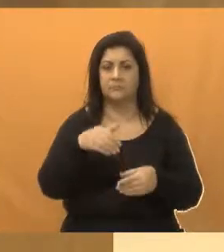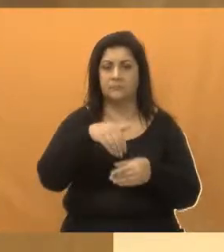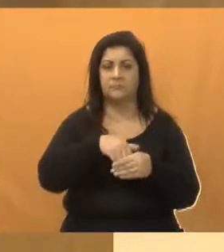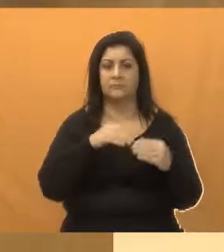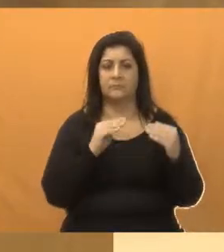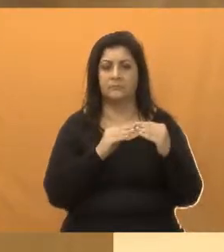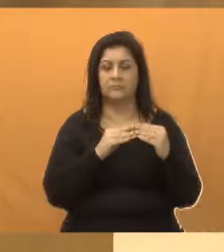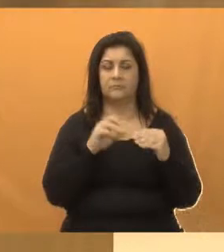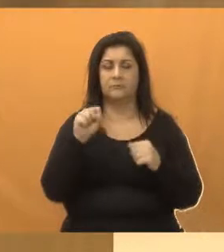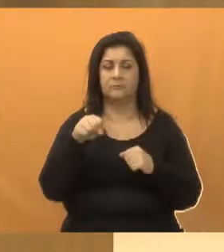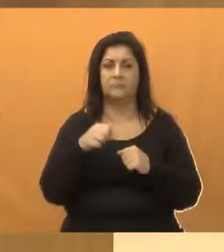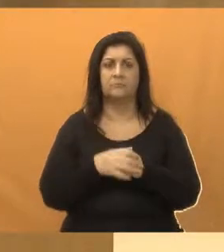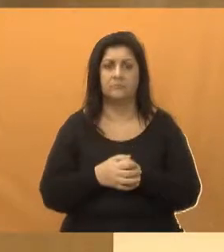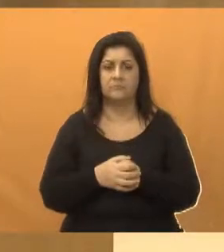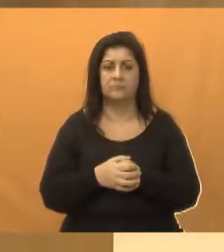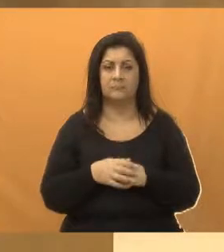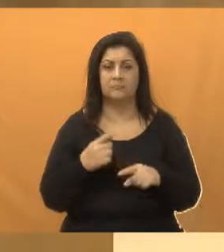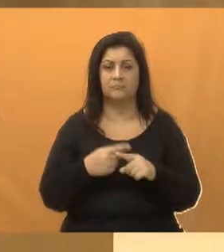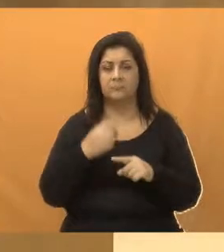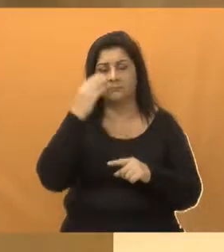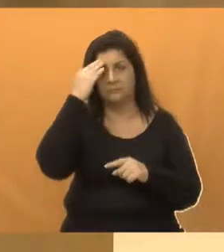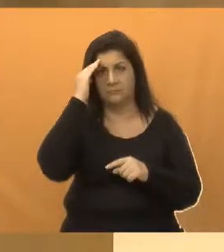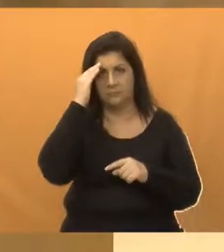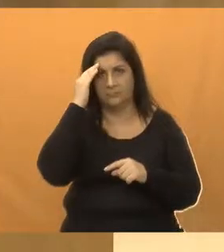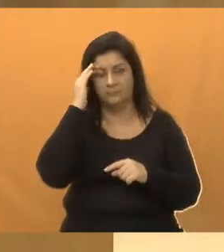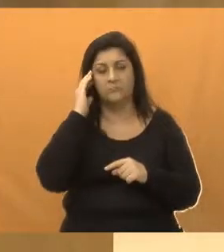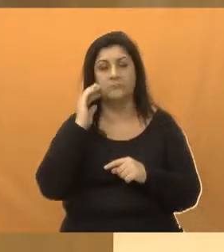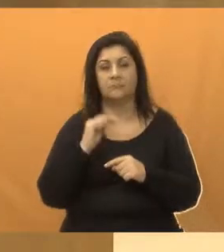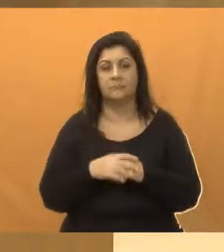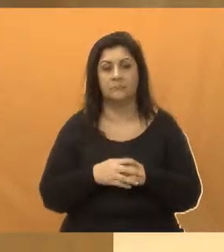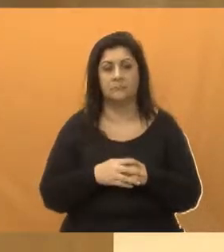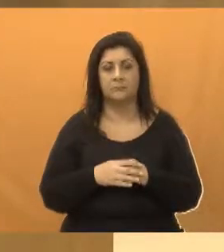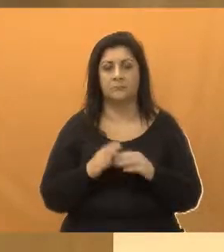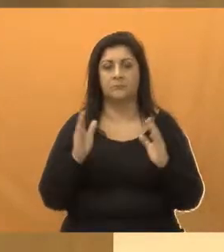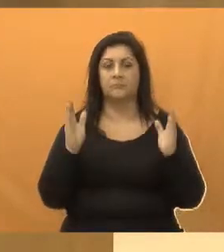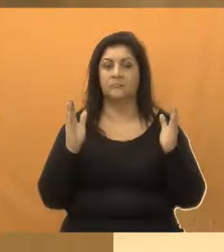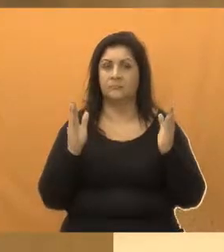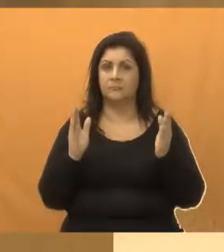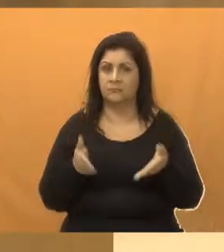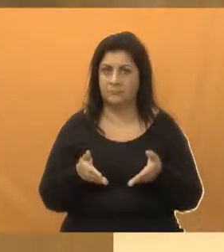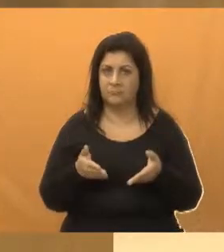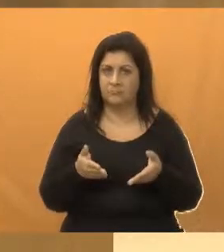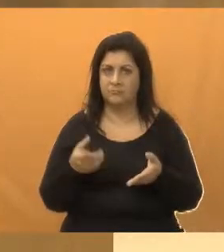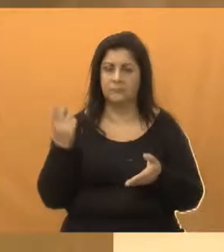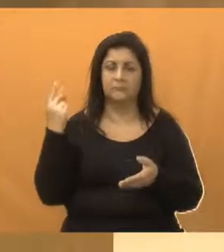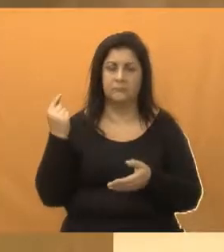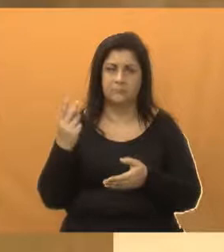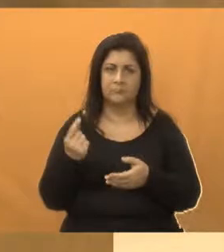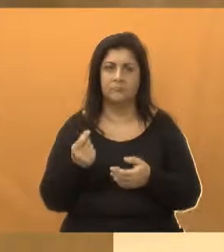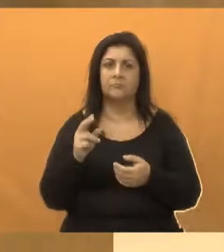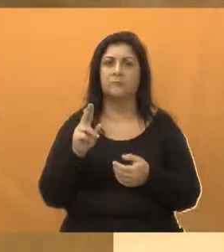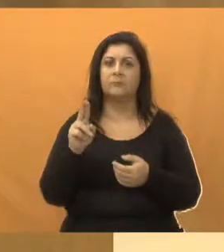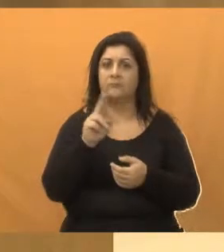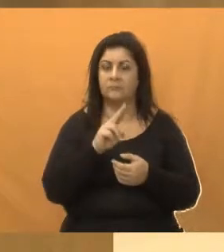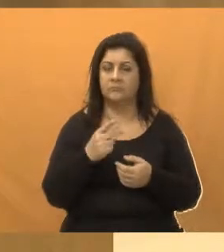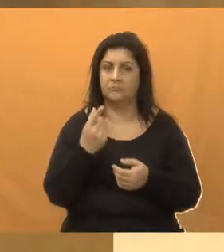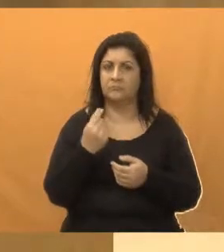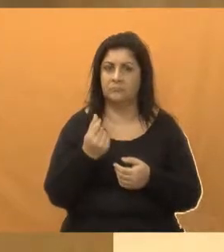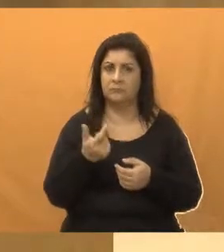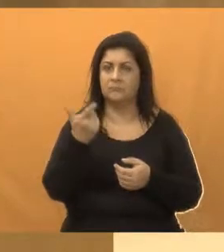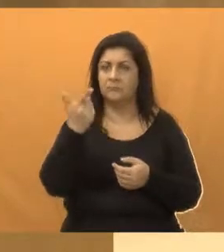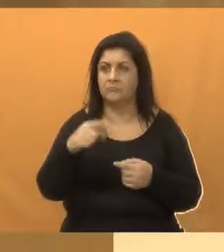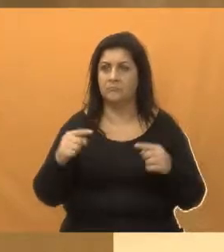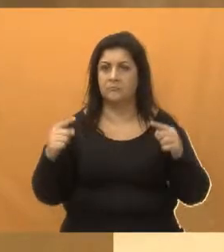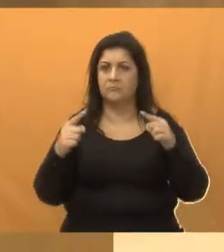favorável, sim, a esse projeto, porque eu entendo que já vem esse dinheiro, pode ser investido em outros benefícios,